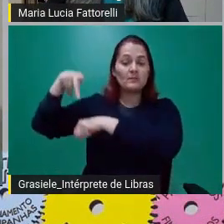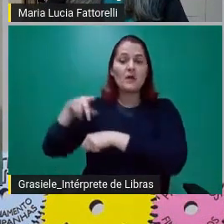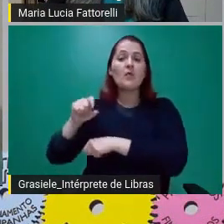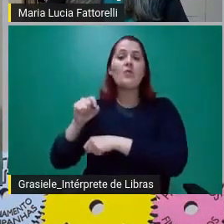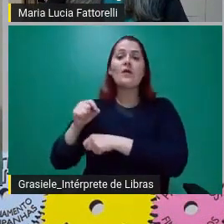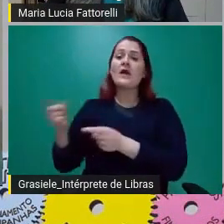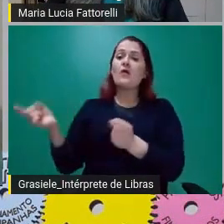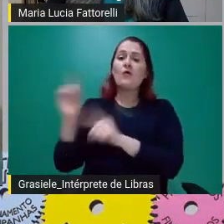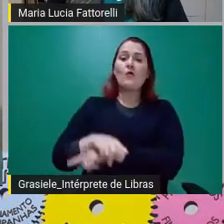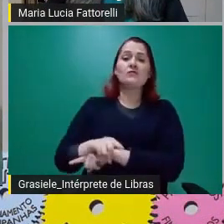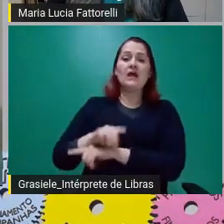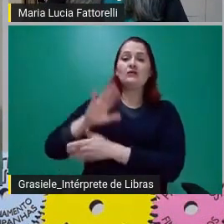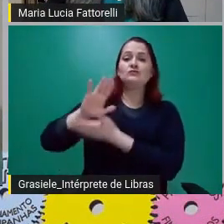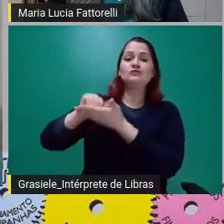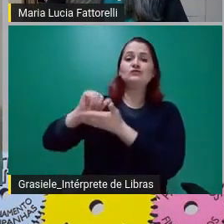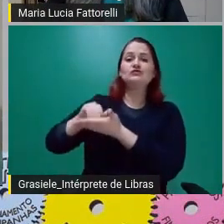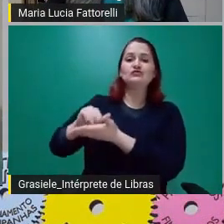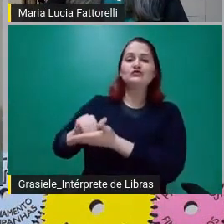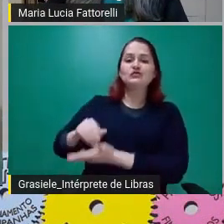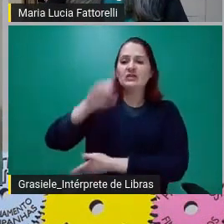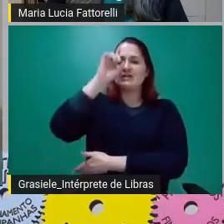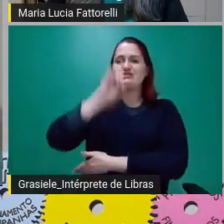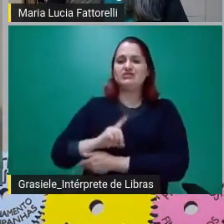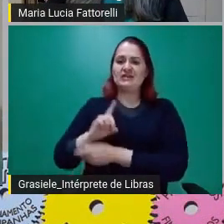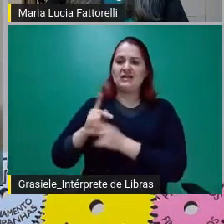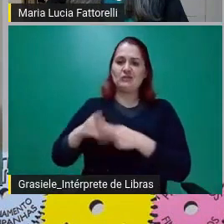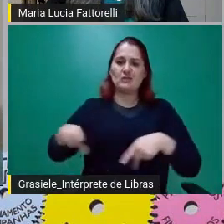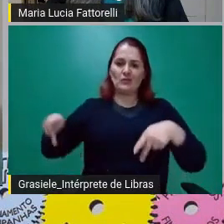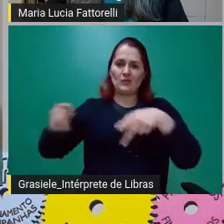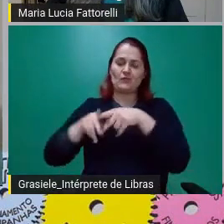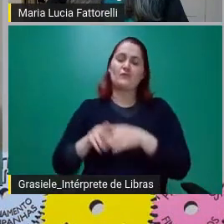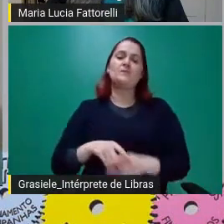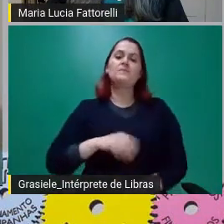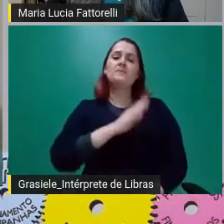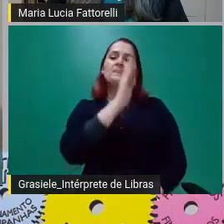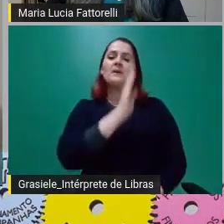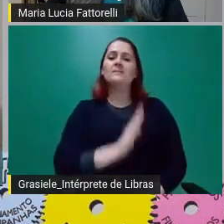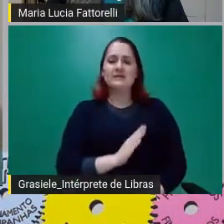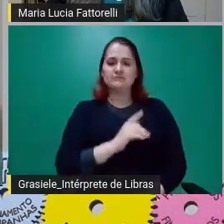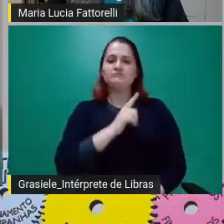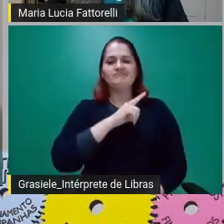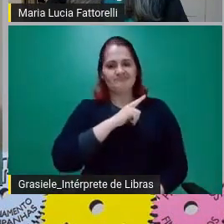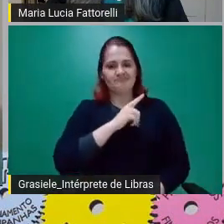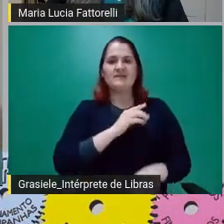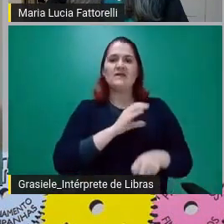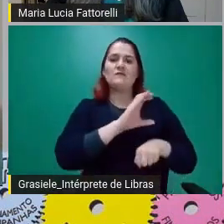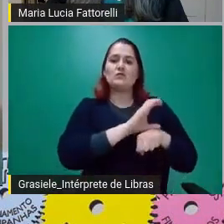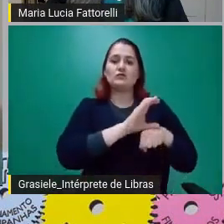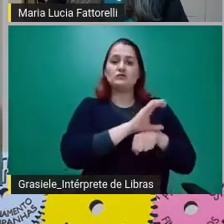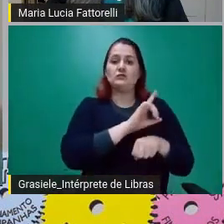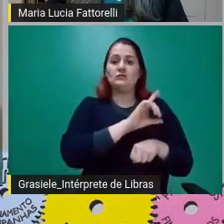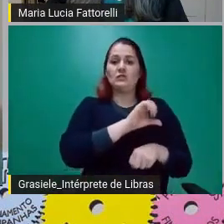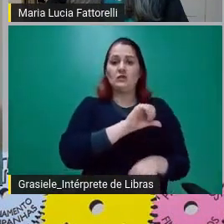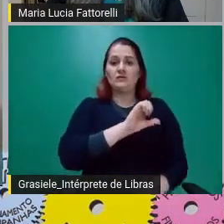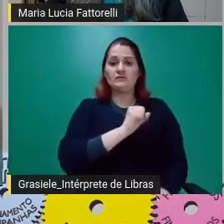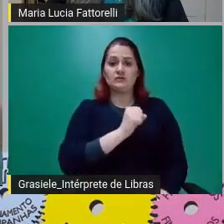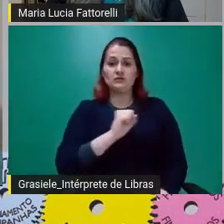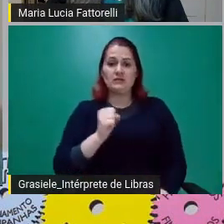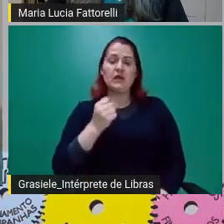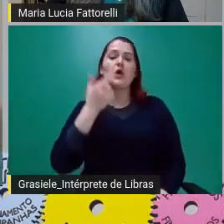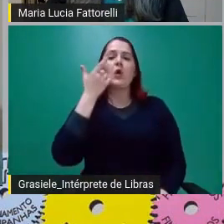nas conquistas de direitos. A Constituição de 88, ela trouxe uma série de conquistas para a classe trabalhadora. Ela